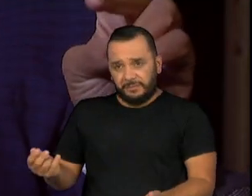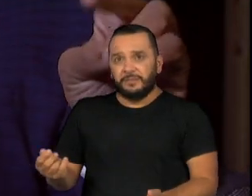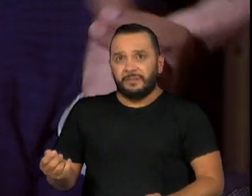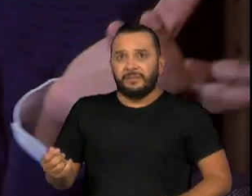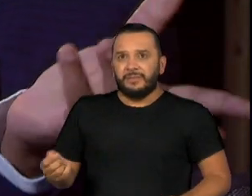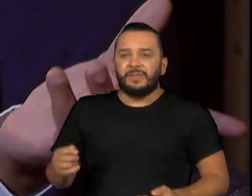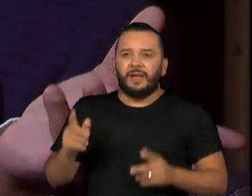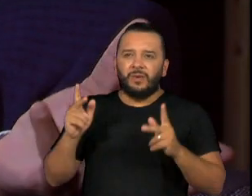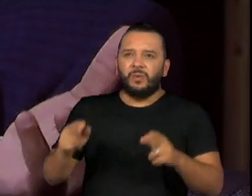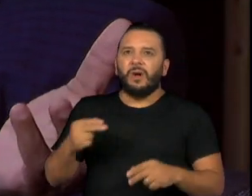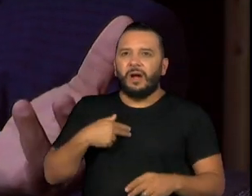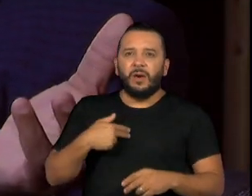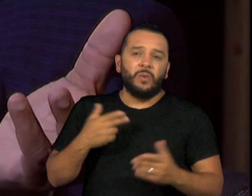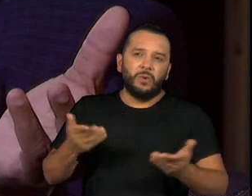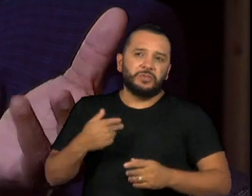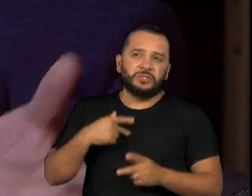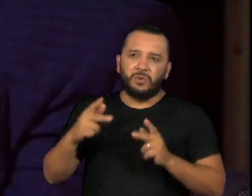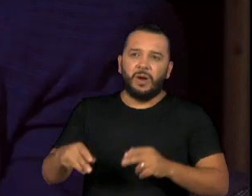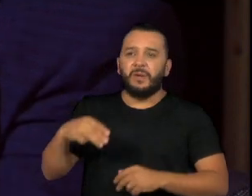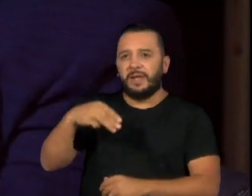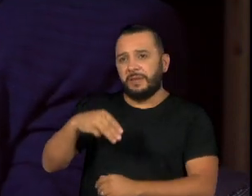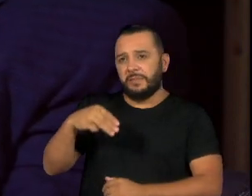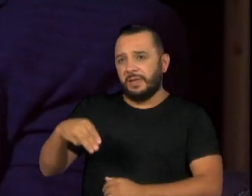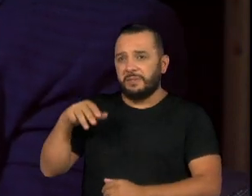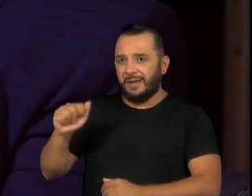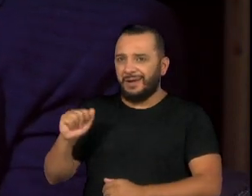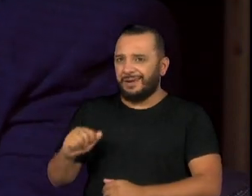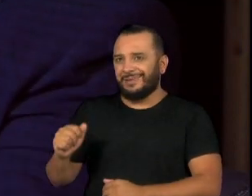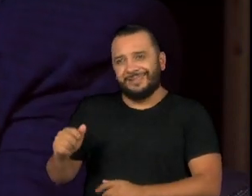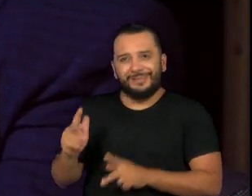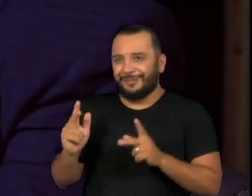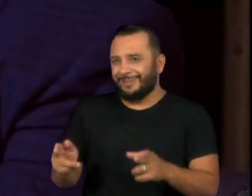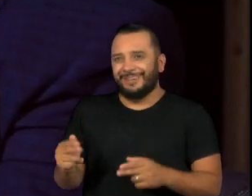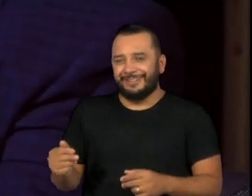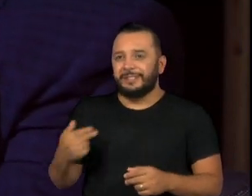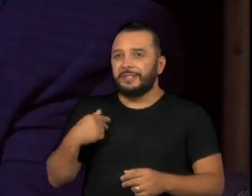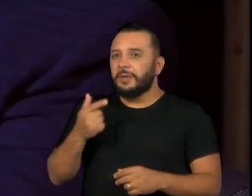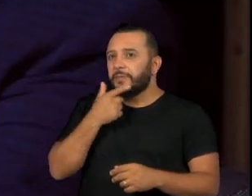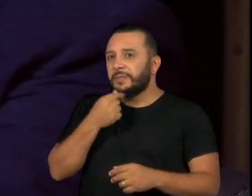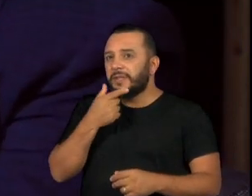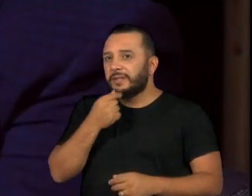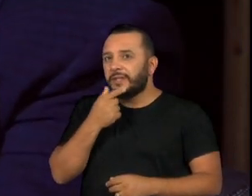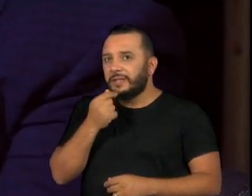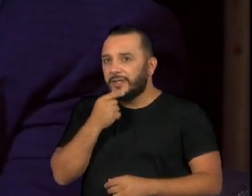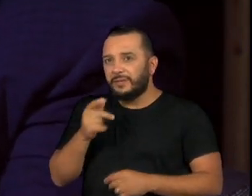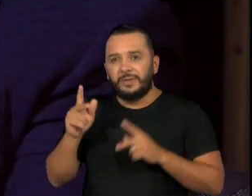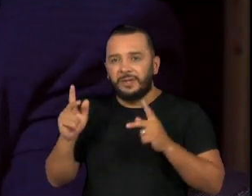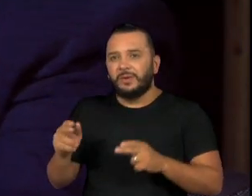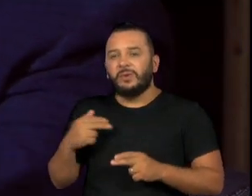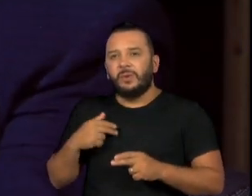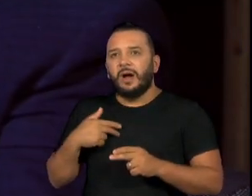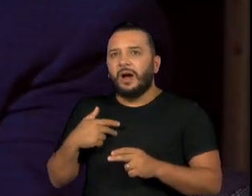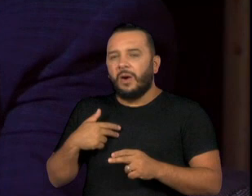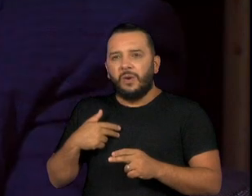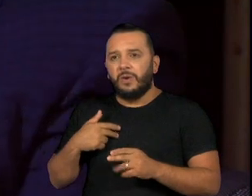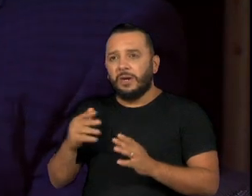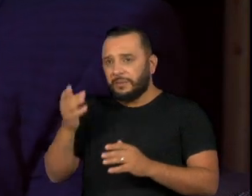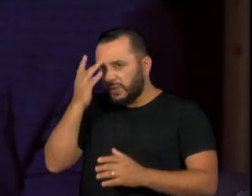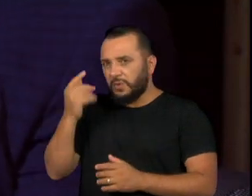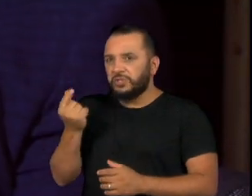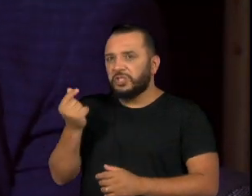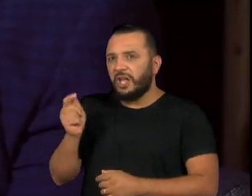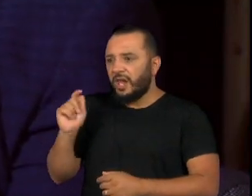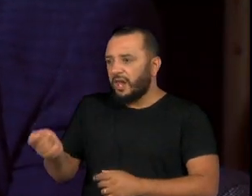hoje seria um m&m alternativo porque o que acontecia na galhão briga dos moleques como se eles fossem galos e os caras